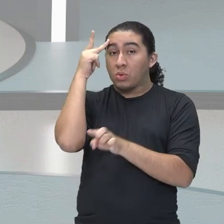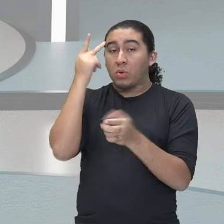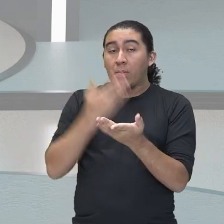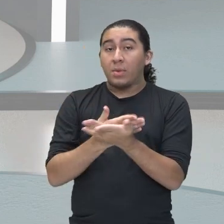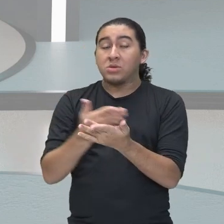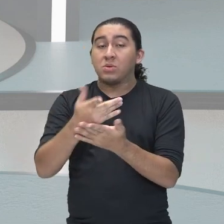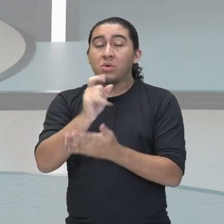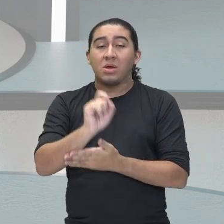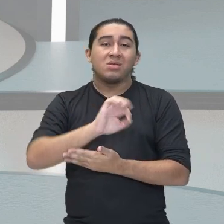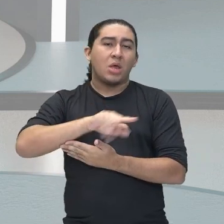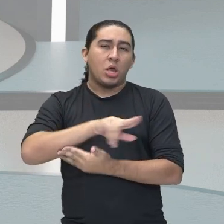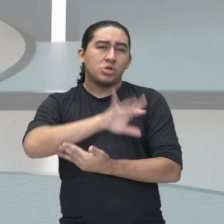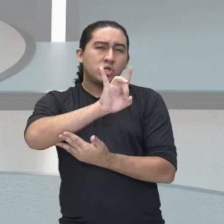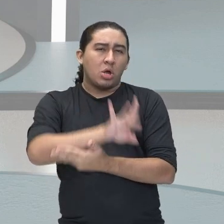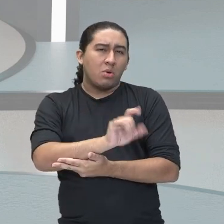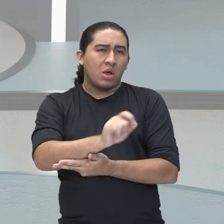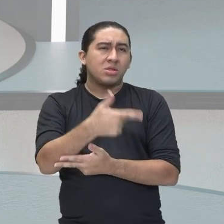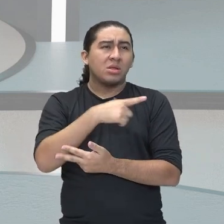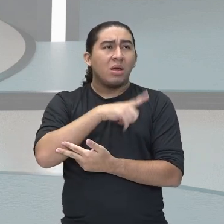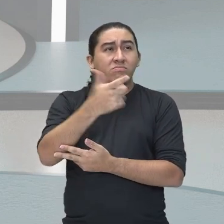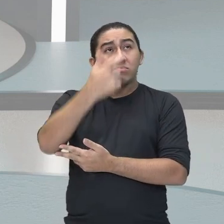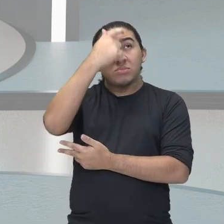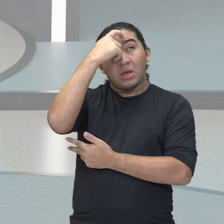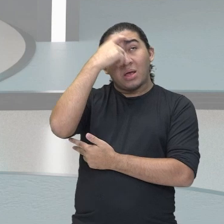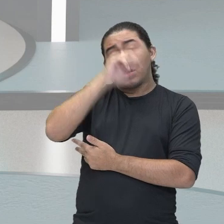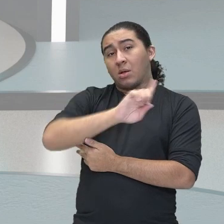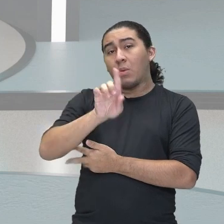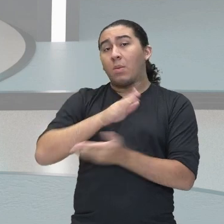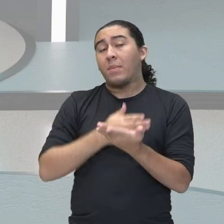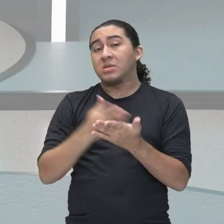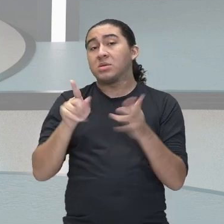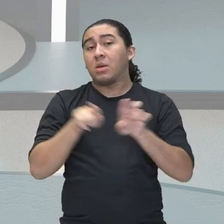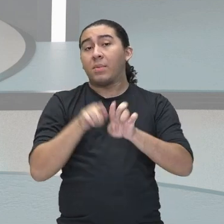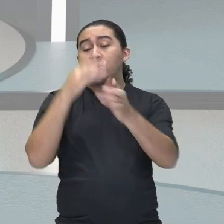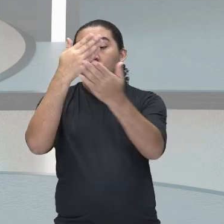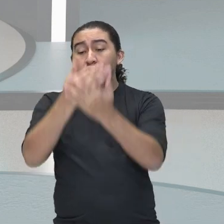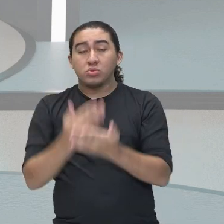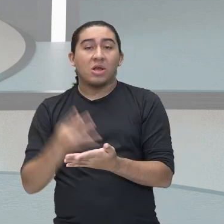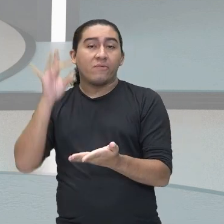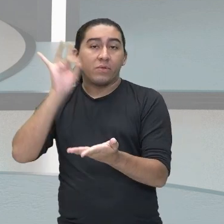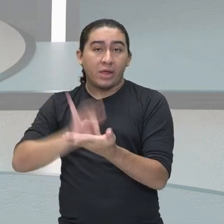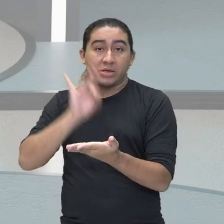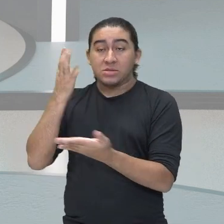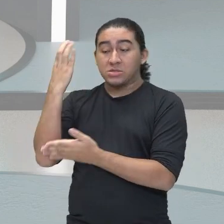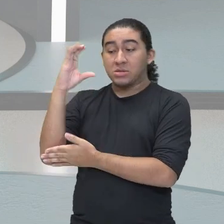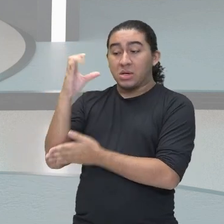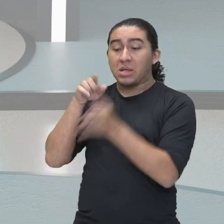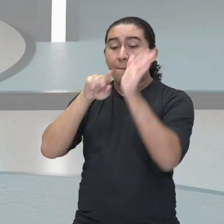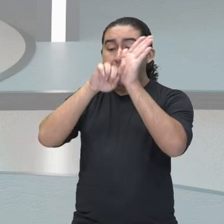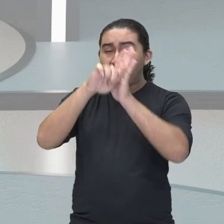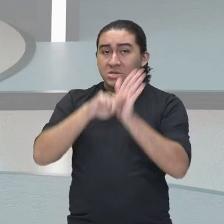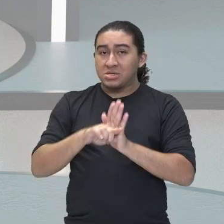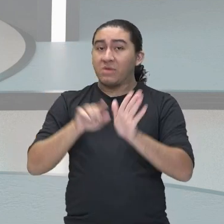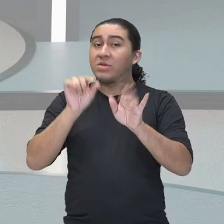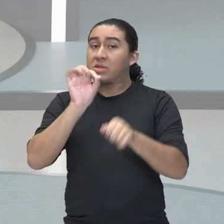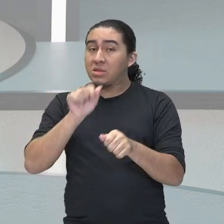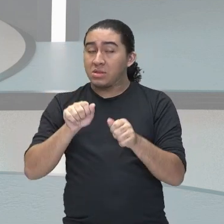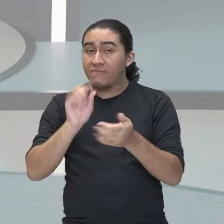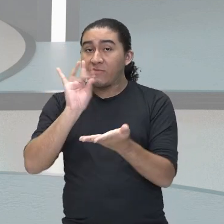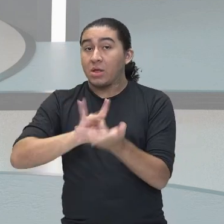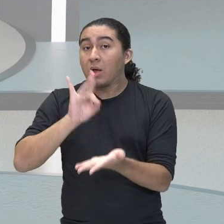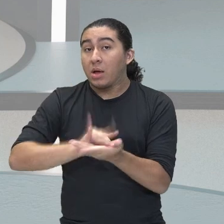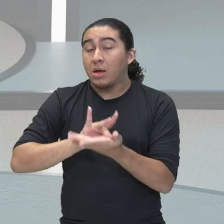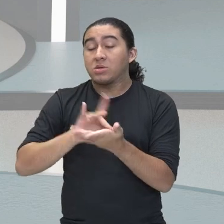começam, não só empiricamente, mas começam a estudar a ciência, começam a fazer pesquisas, e isso